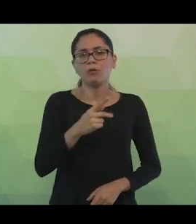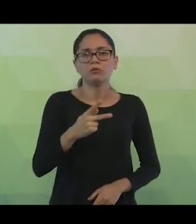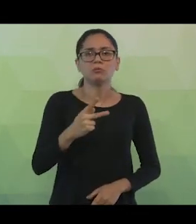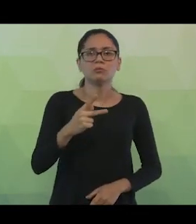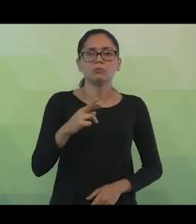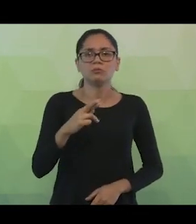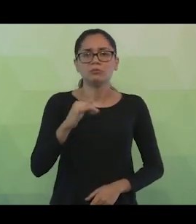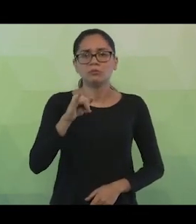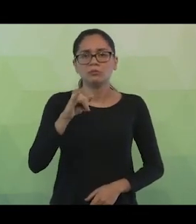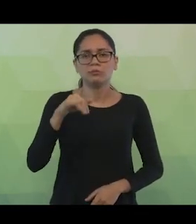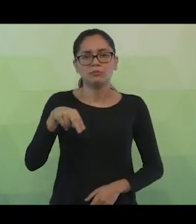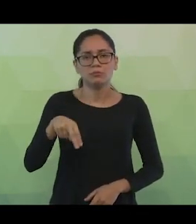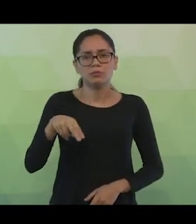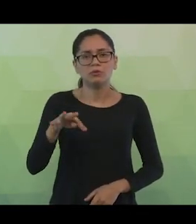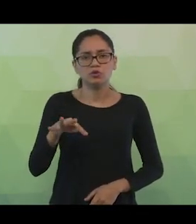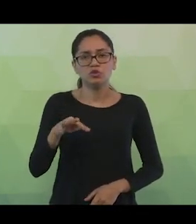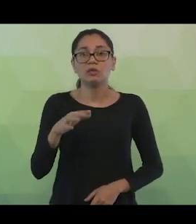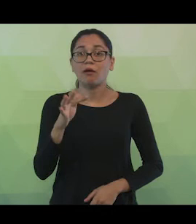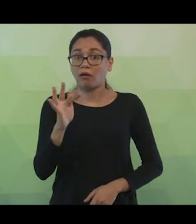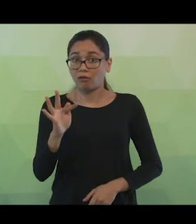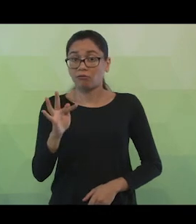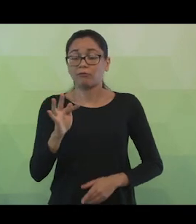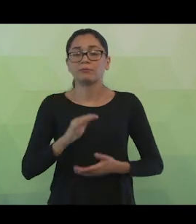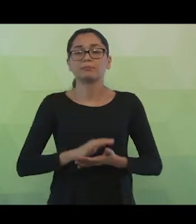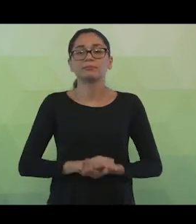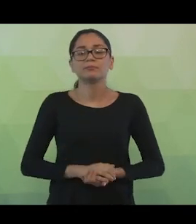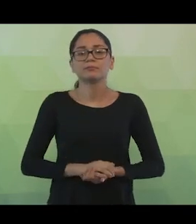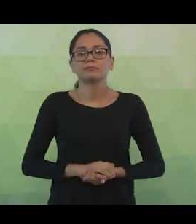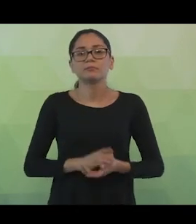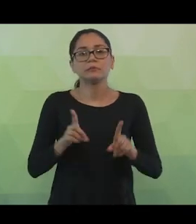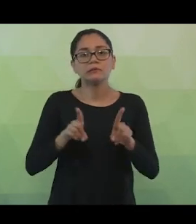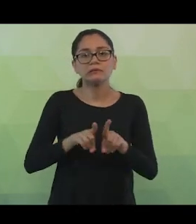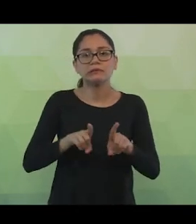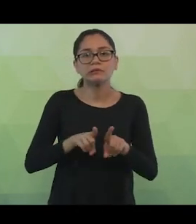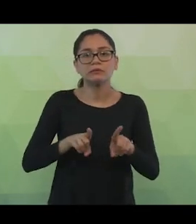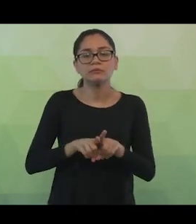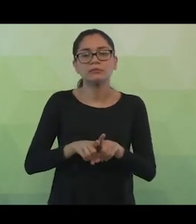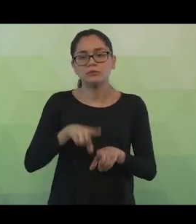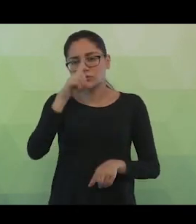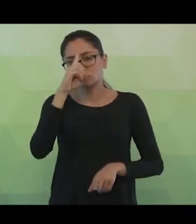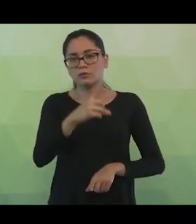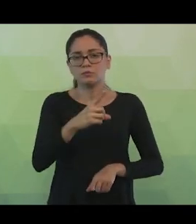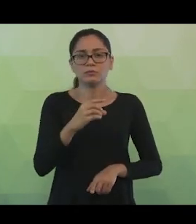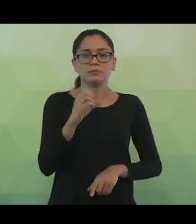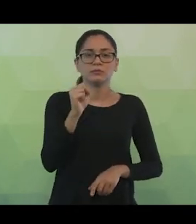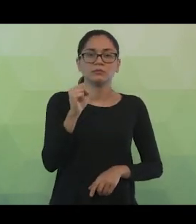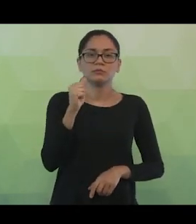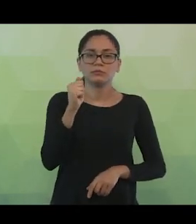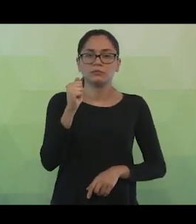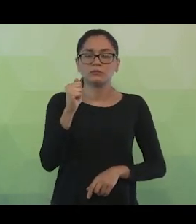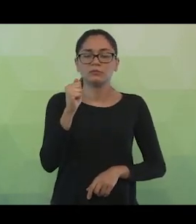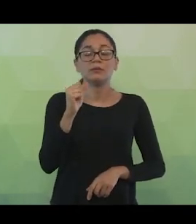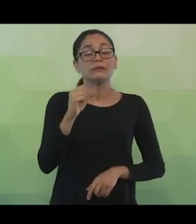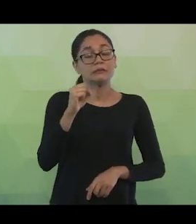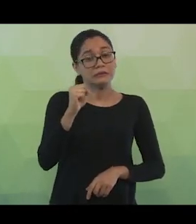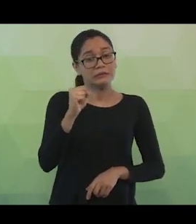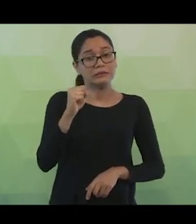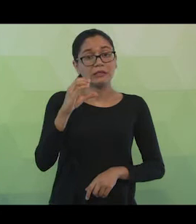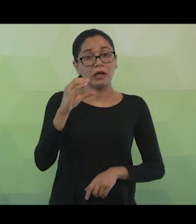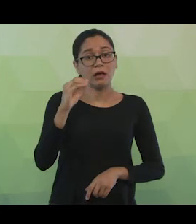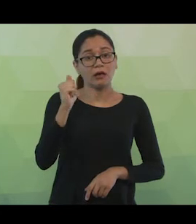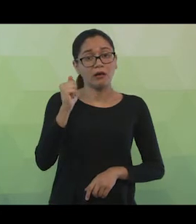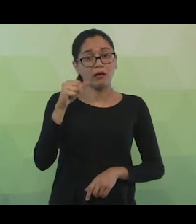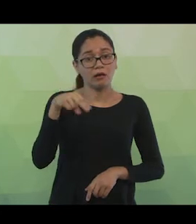que já aprendemos. E agora também aprenderemos o comando scanf, que vai ser